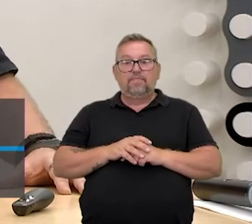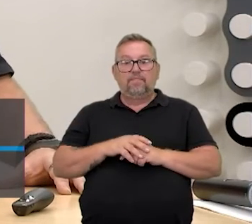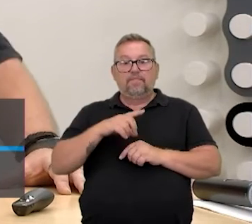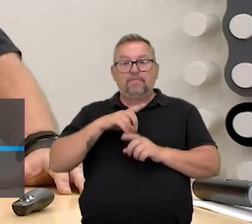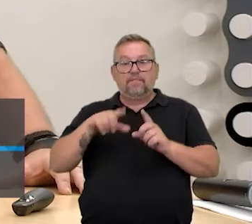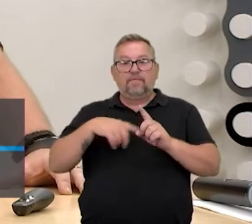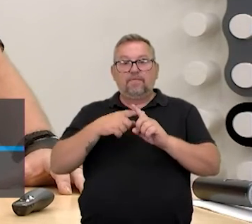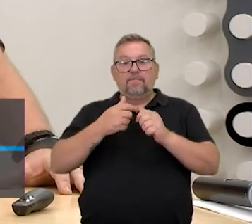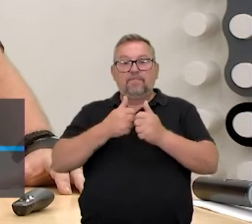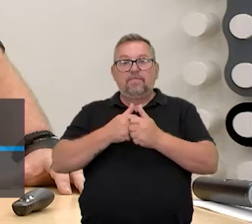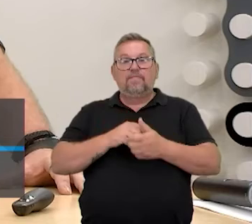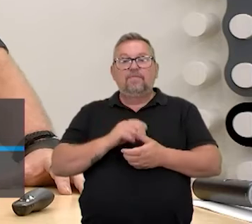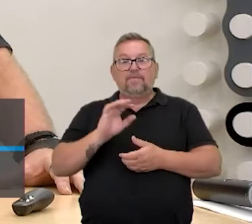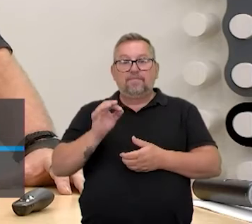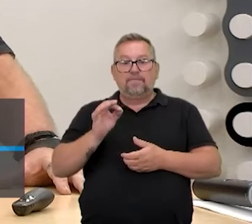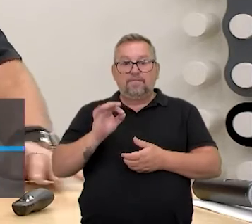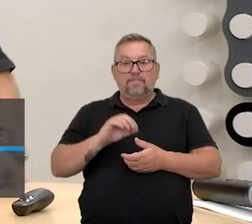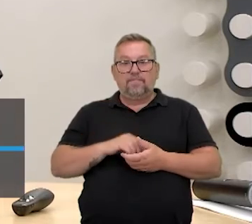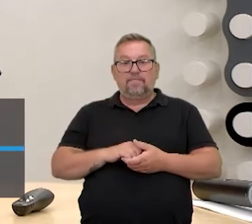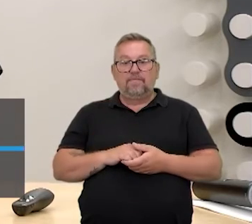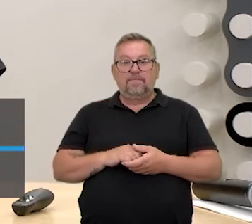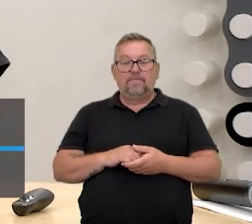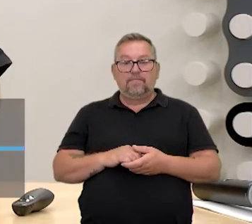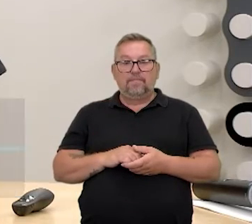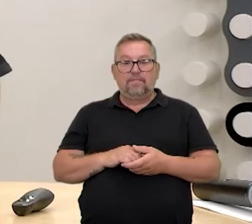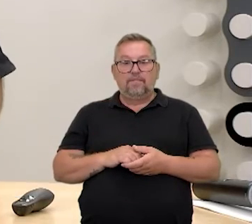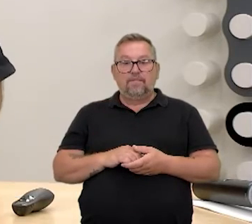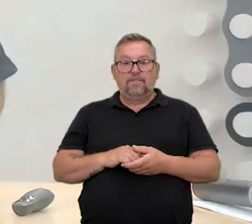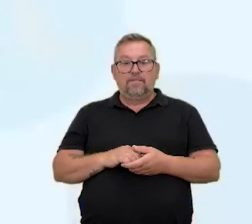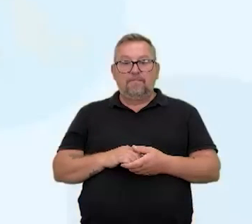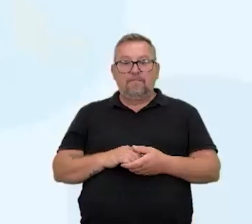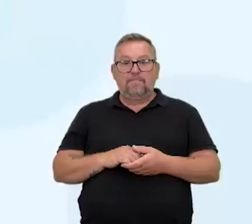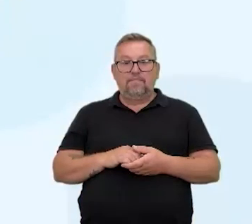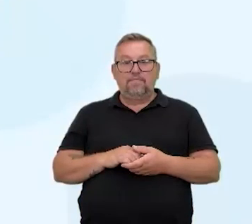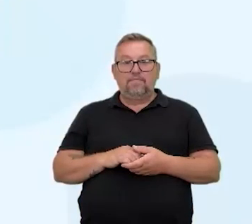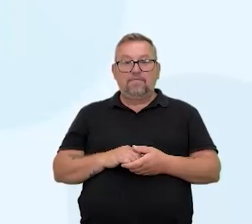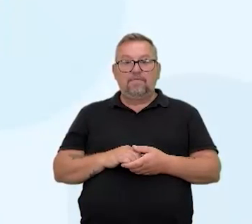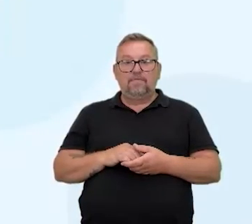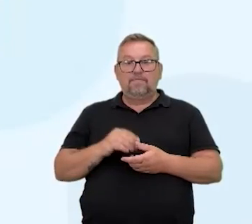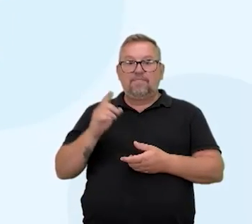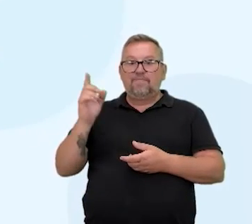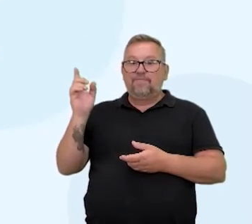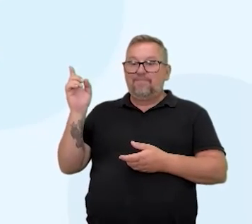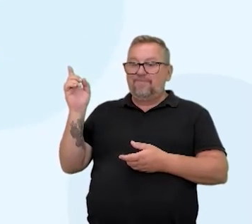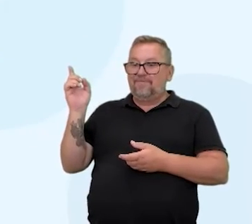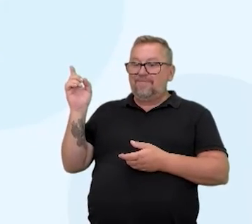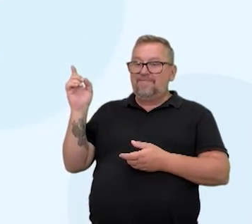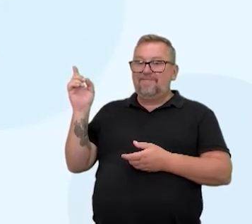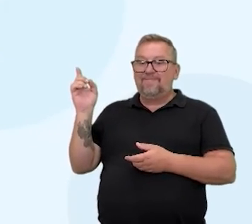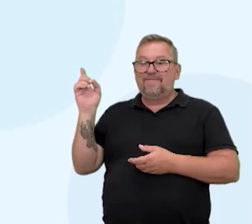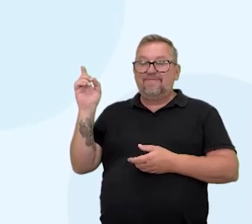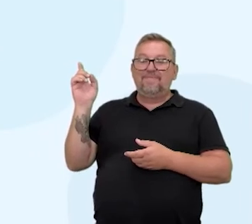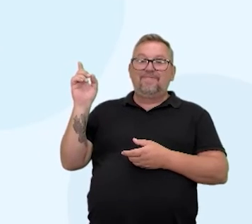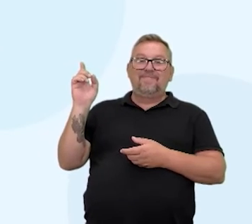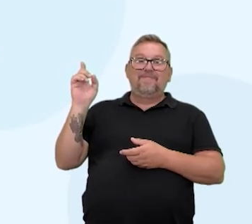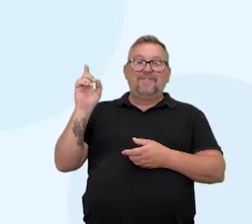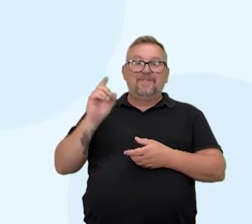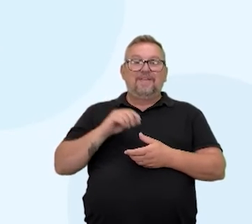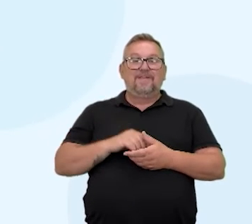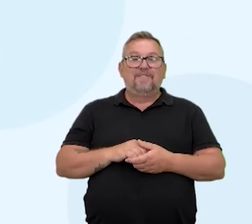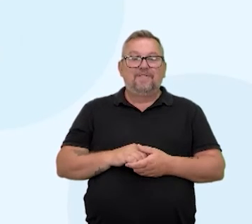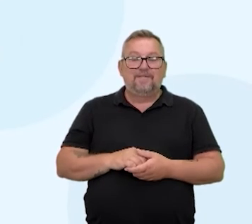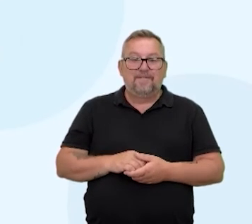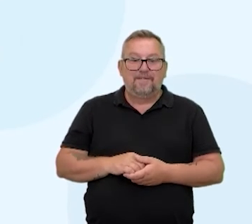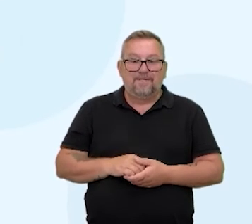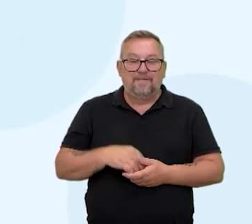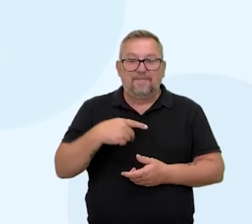cada vez mais próximo, tá certo? Bom, vamos lá para orientações para o aluno. Tá aí, ó, uma discussão aí, ó. Como